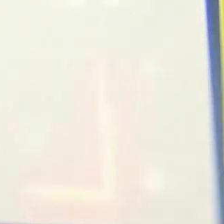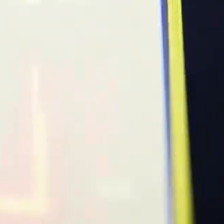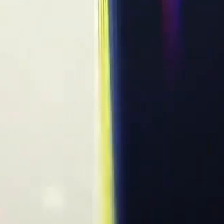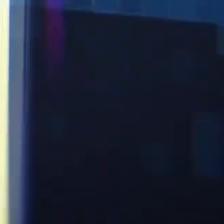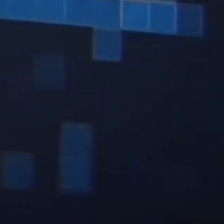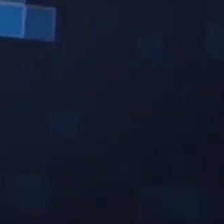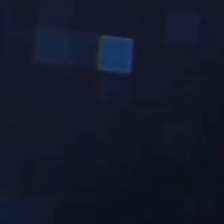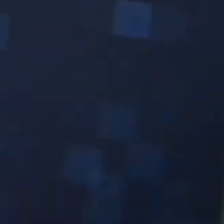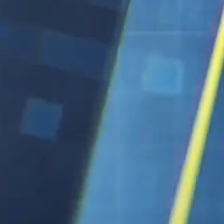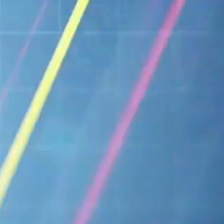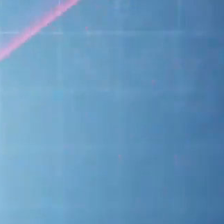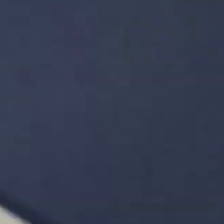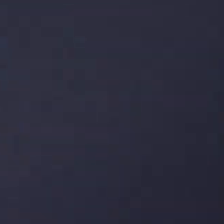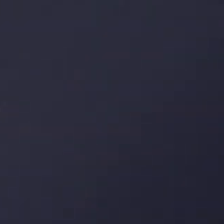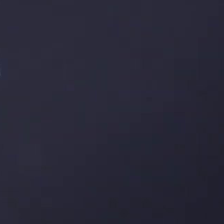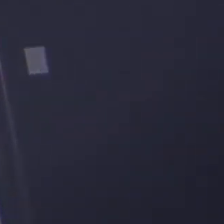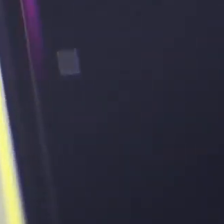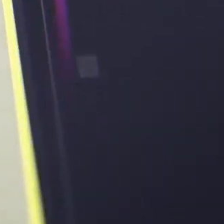Música